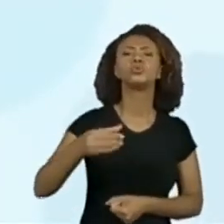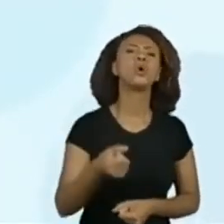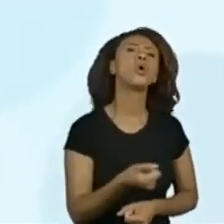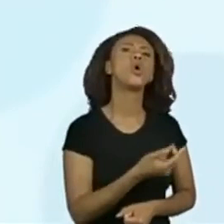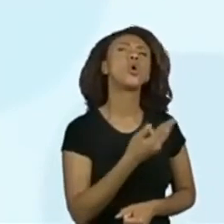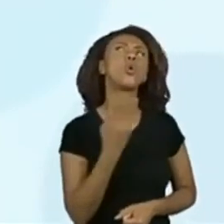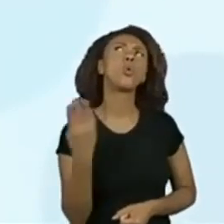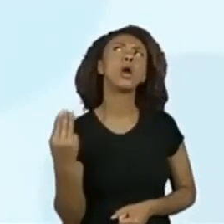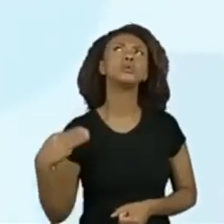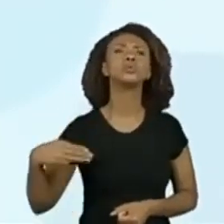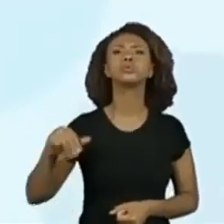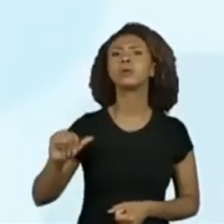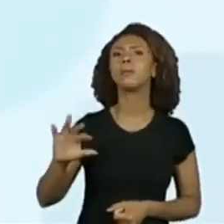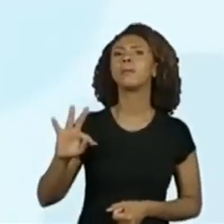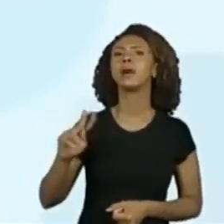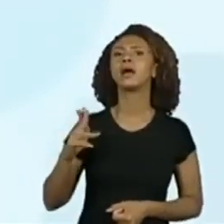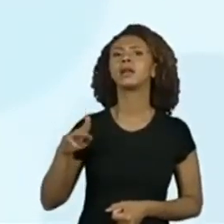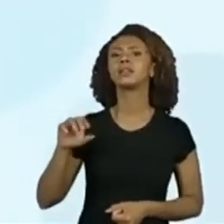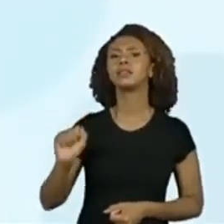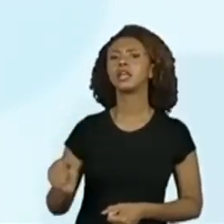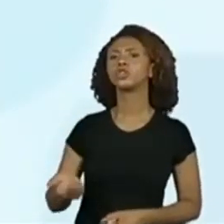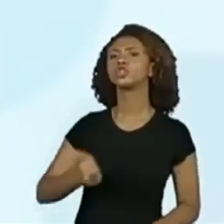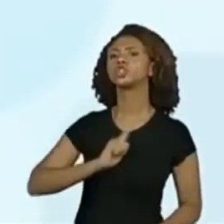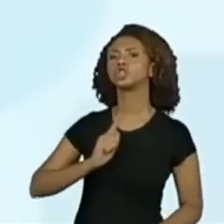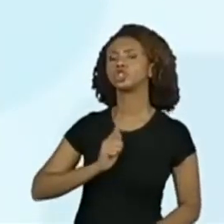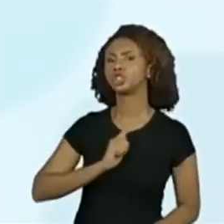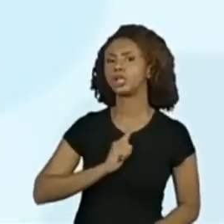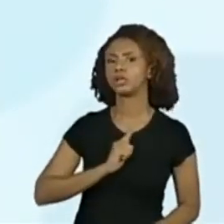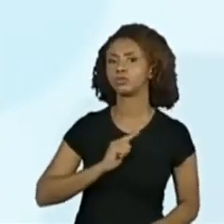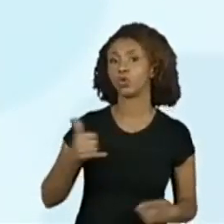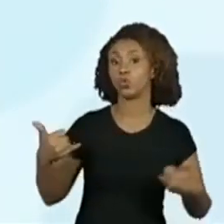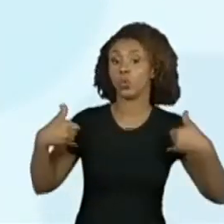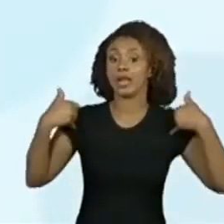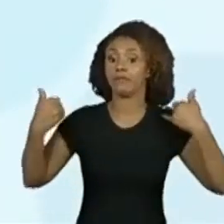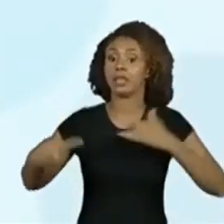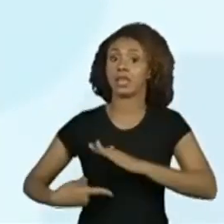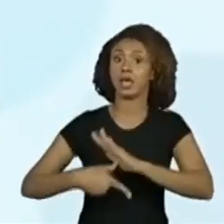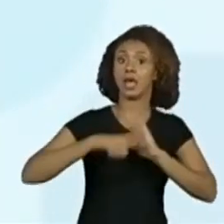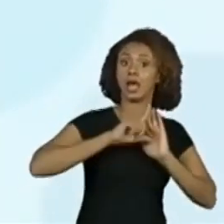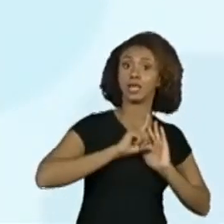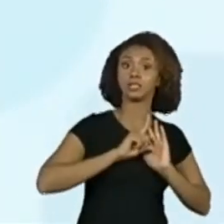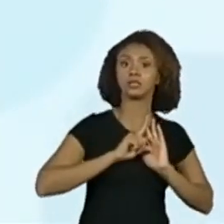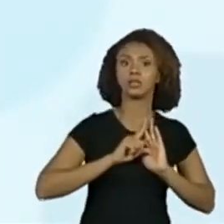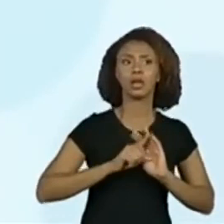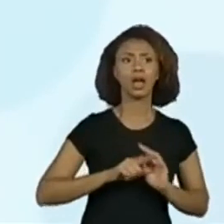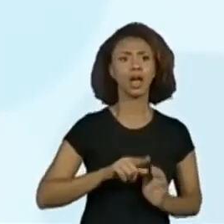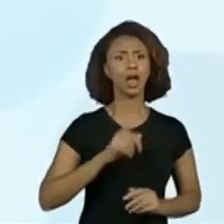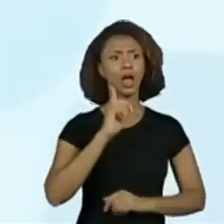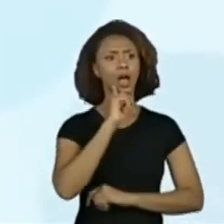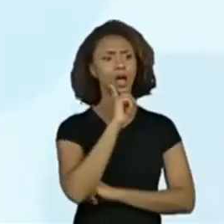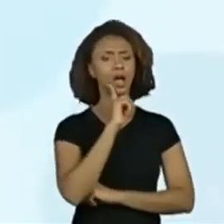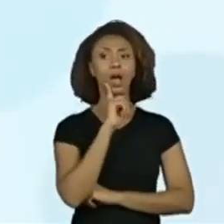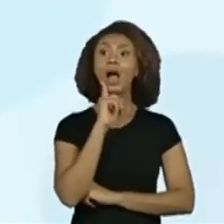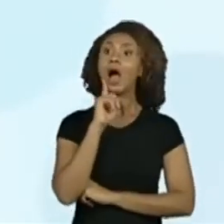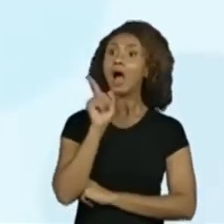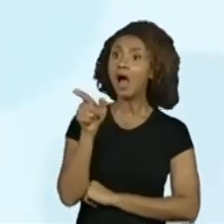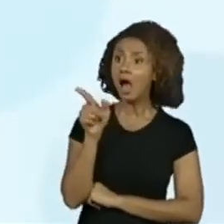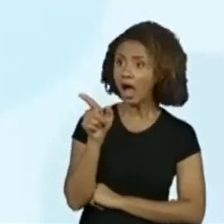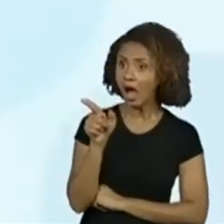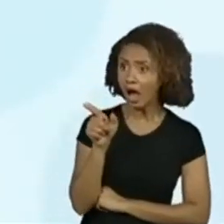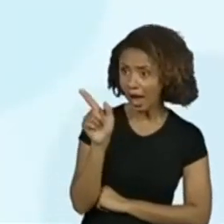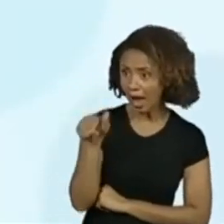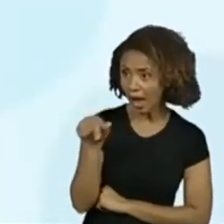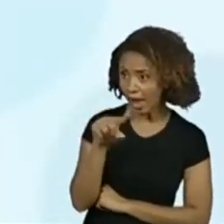Mateus tinha antes de seu aniversário Ah progeno então é essa a pergunta que finaliza o nosso